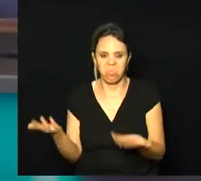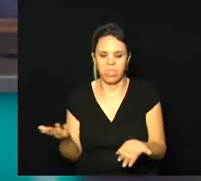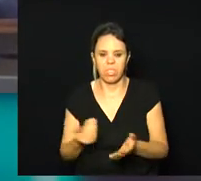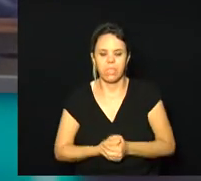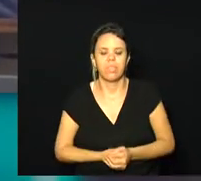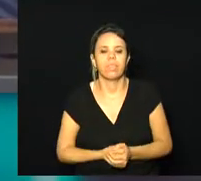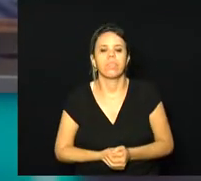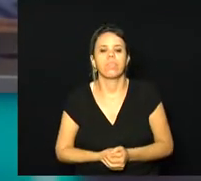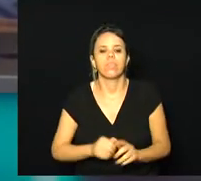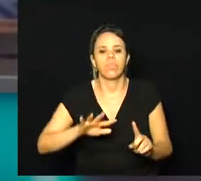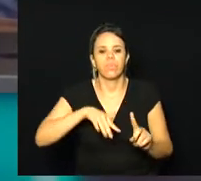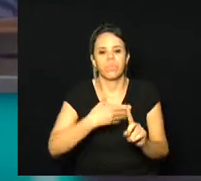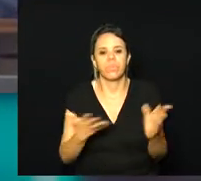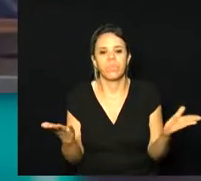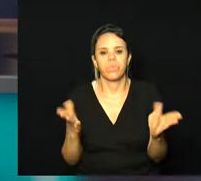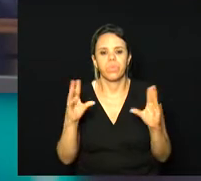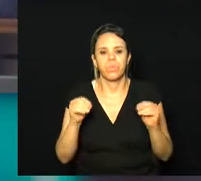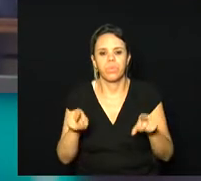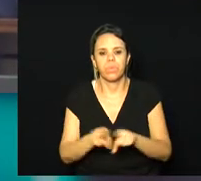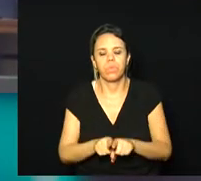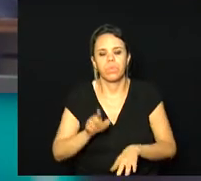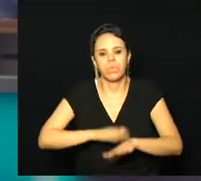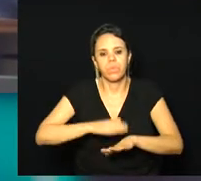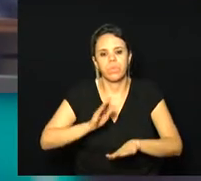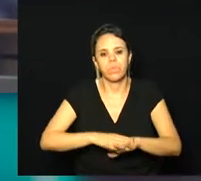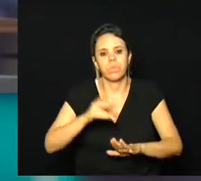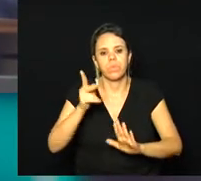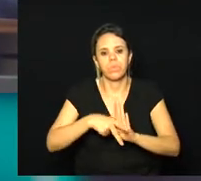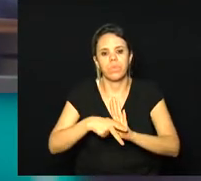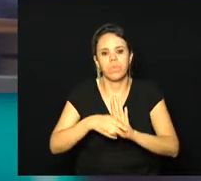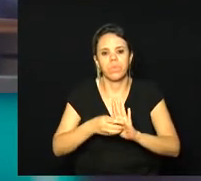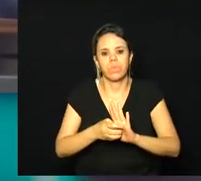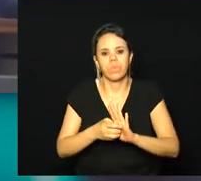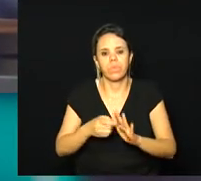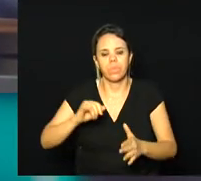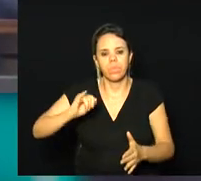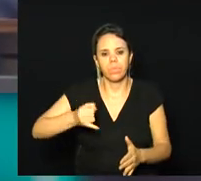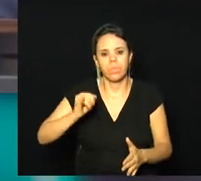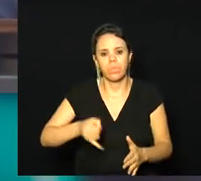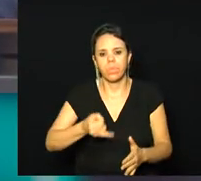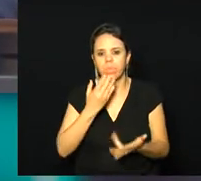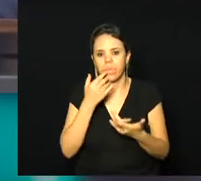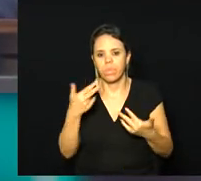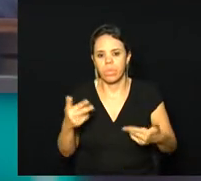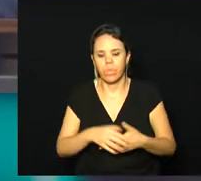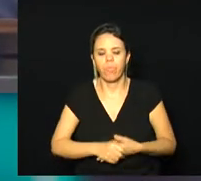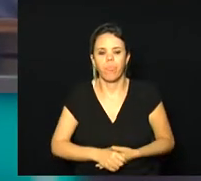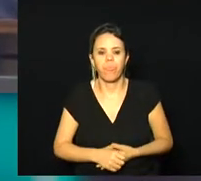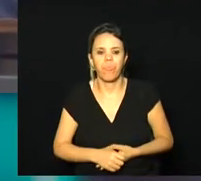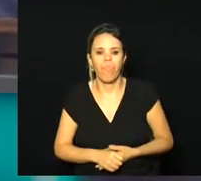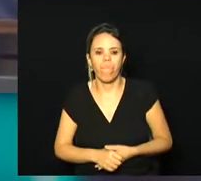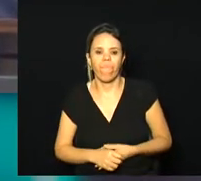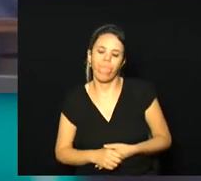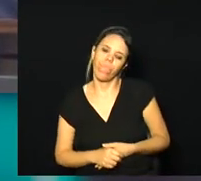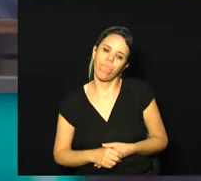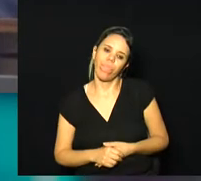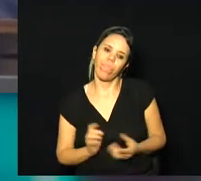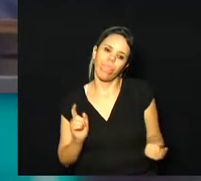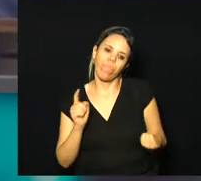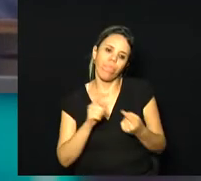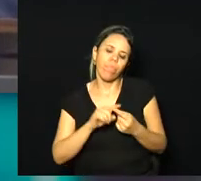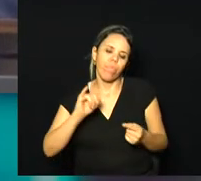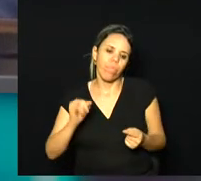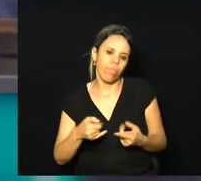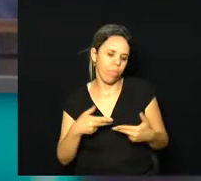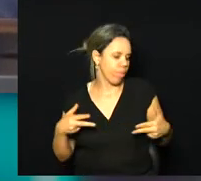O nosso homenageado de hoje também é idealizador do projeto Reaproveitando Alimentos, que visa